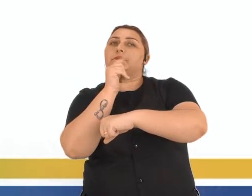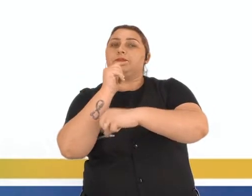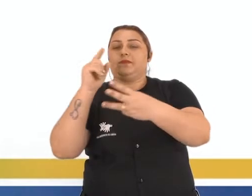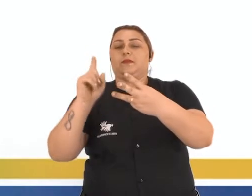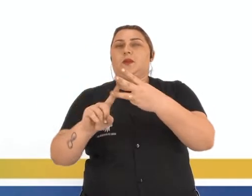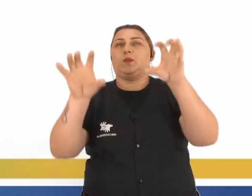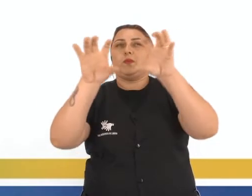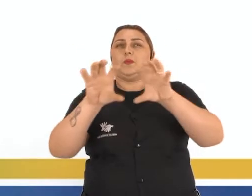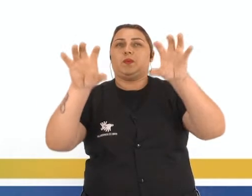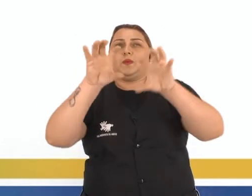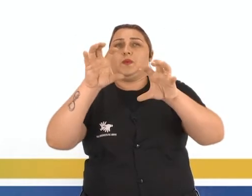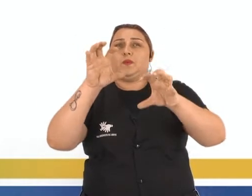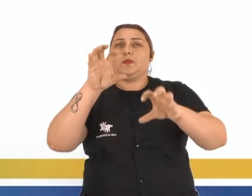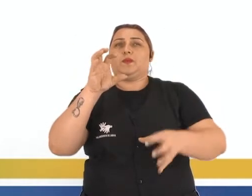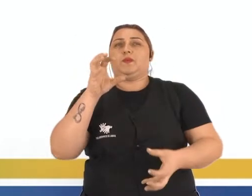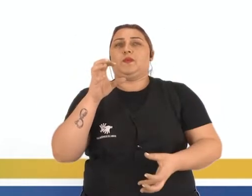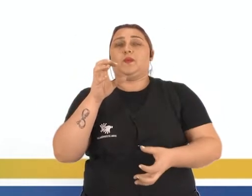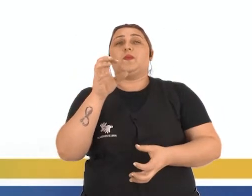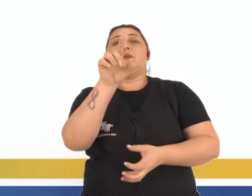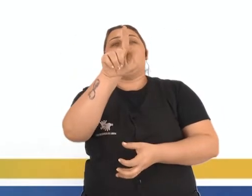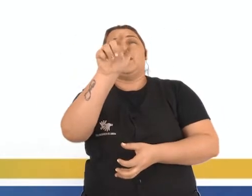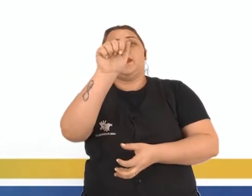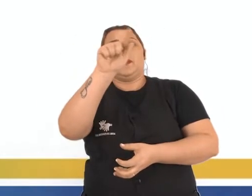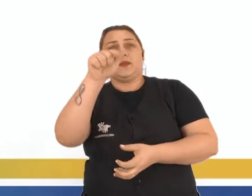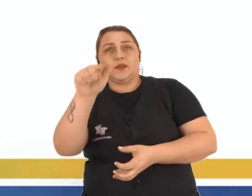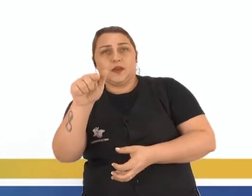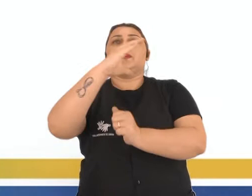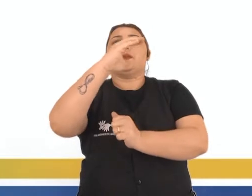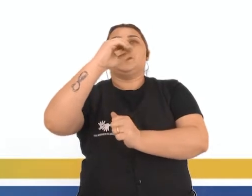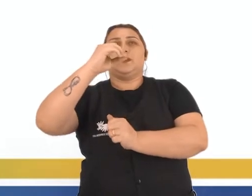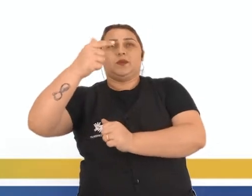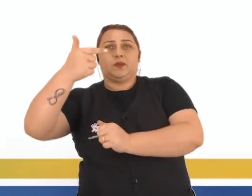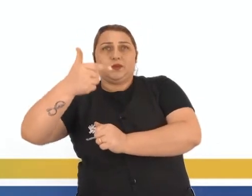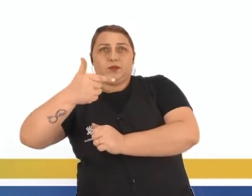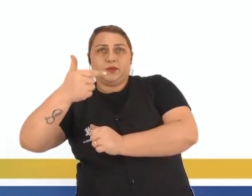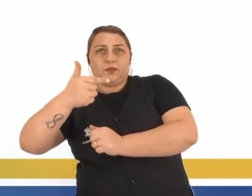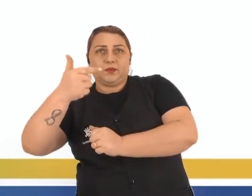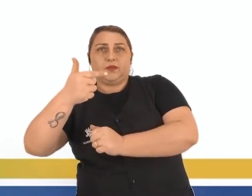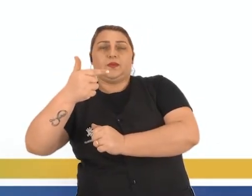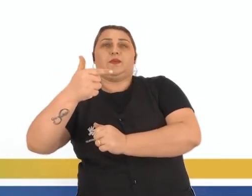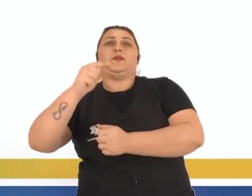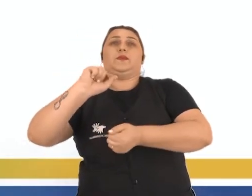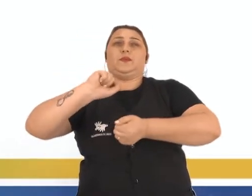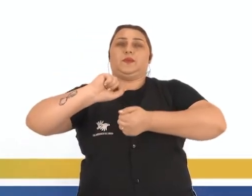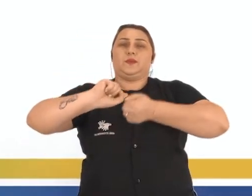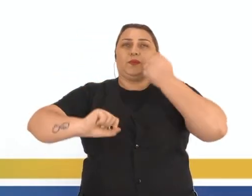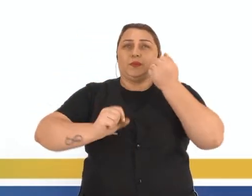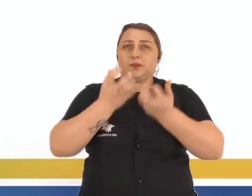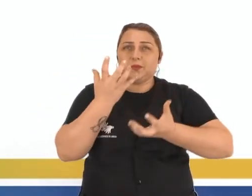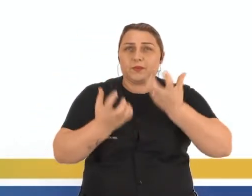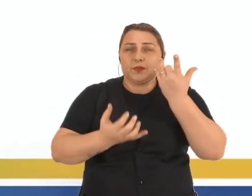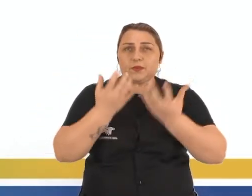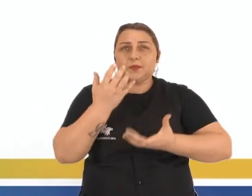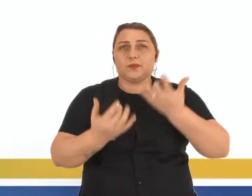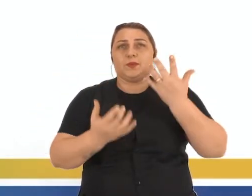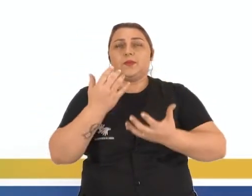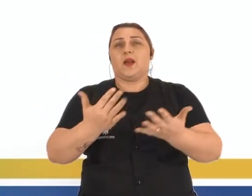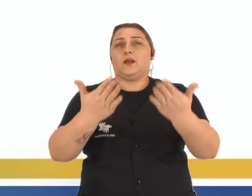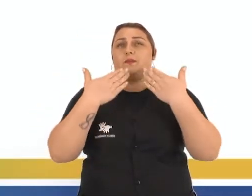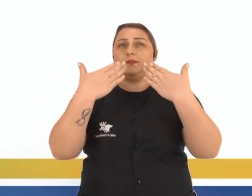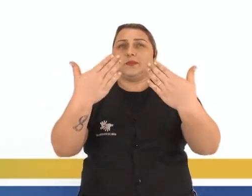reagir com o gás oxigênio, que é o O2, precisa de uma fonte de ignição, uma fonte de calor para que esse processo ele